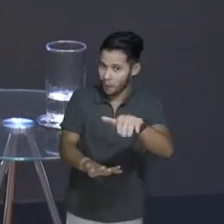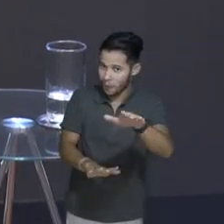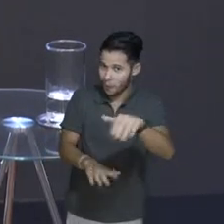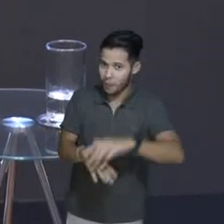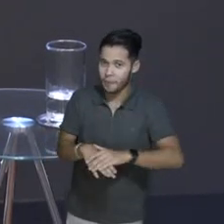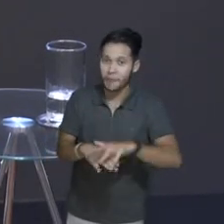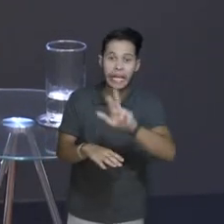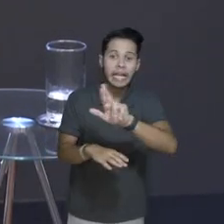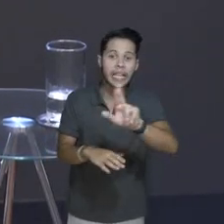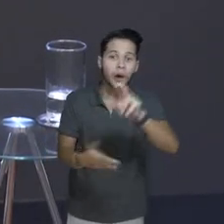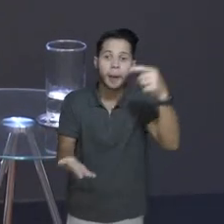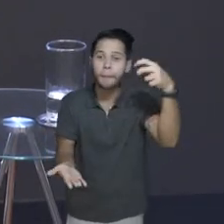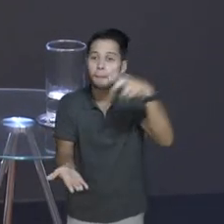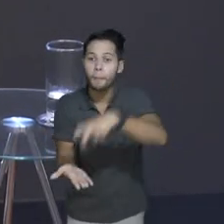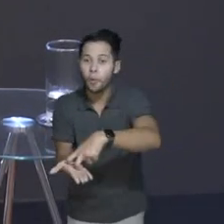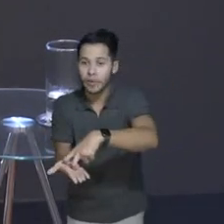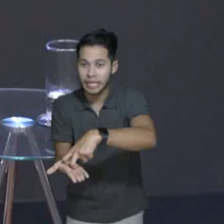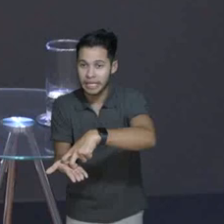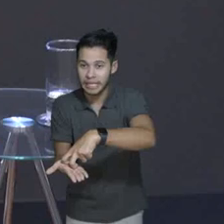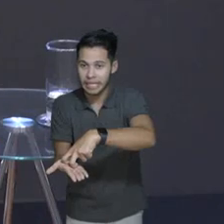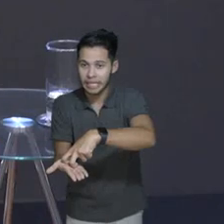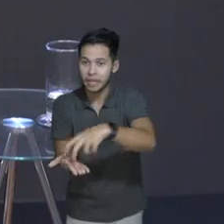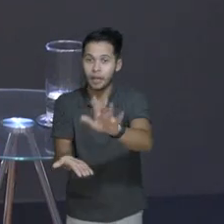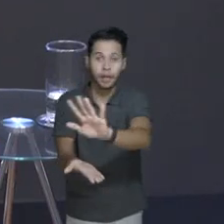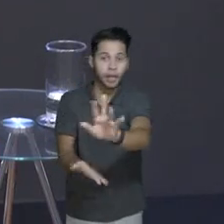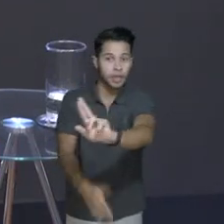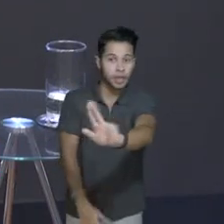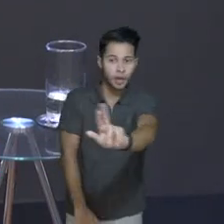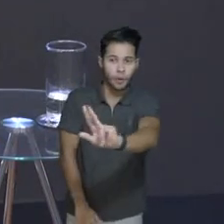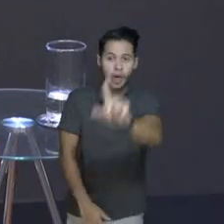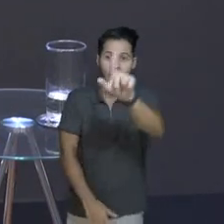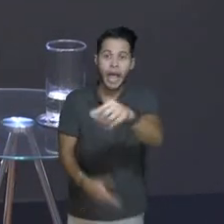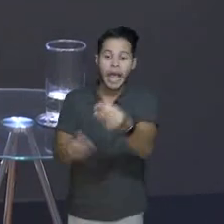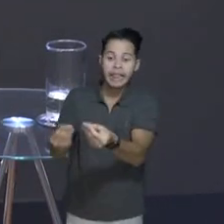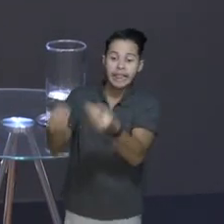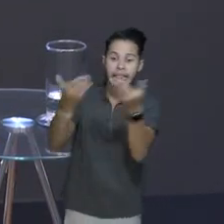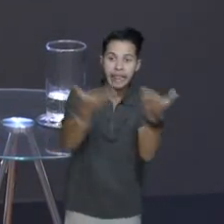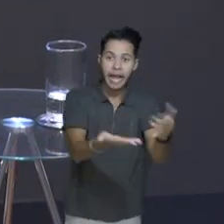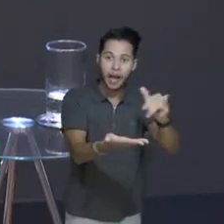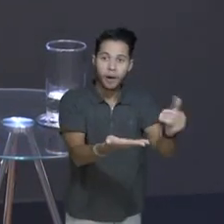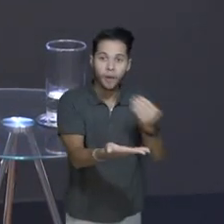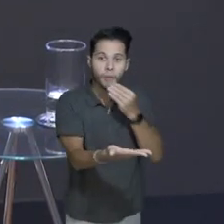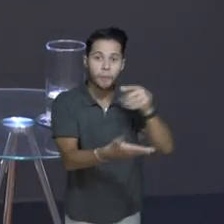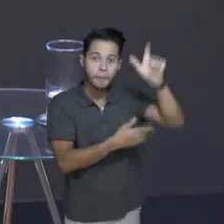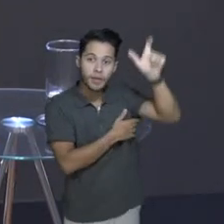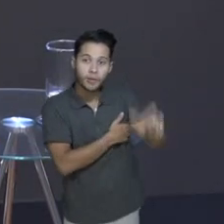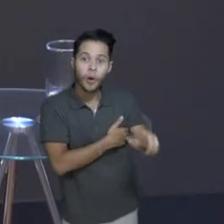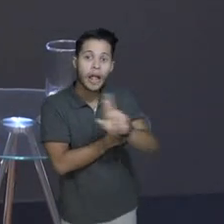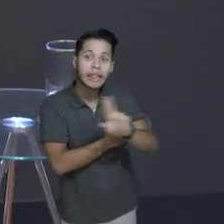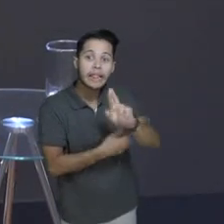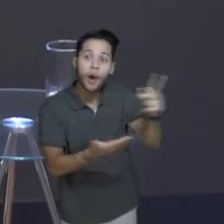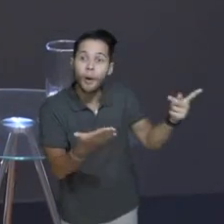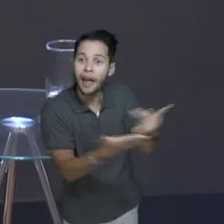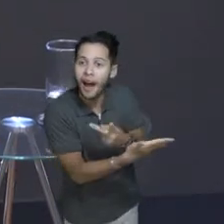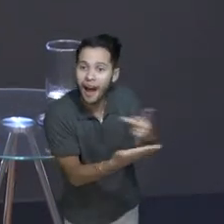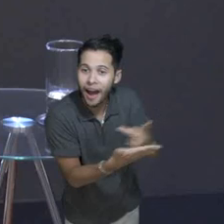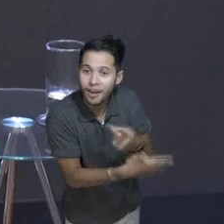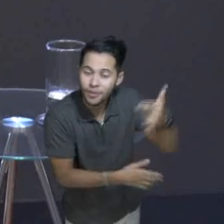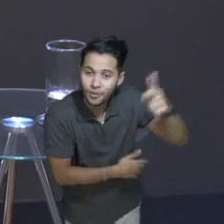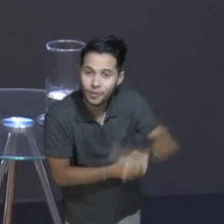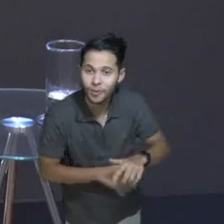punir é dar a oportunidade de o cara não cometer o ato você ter que